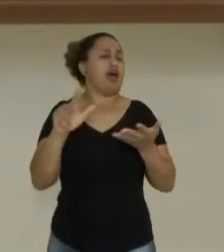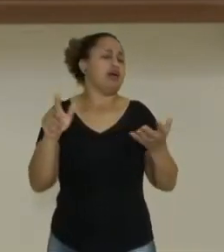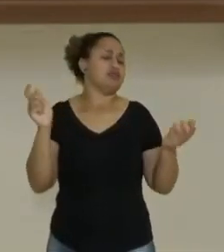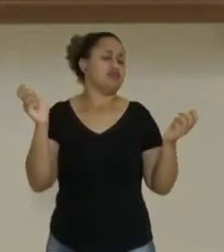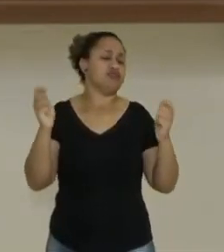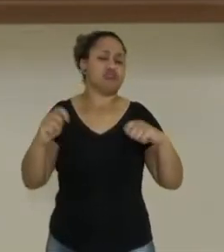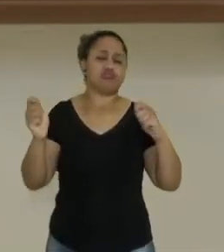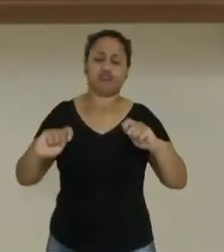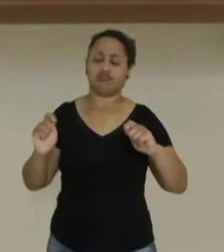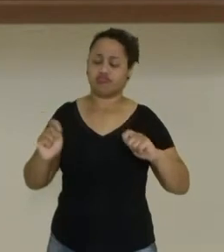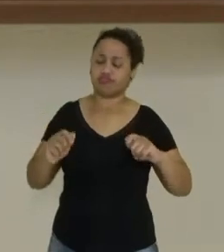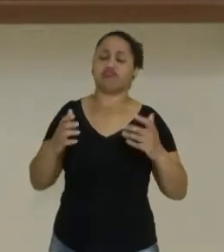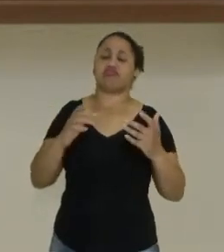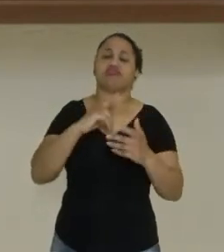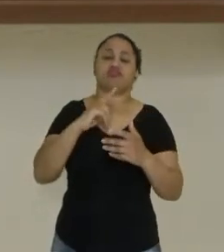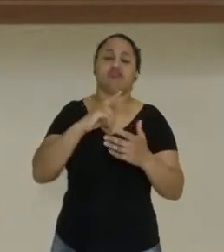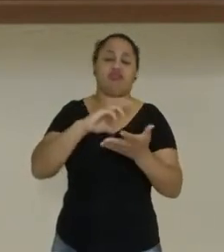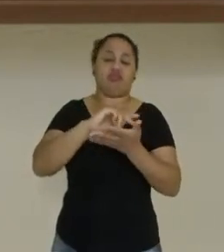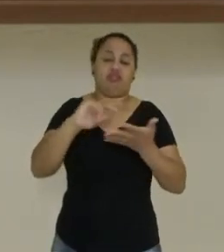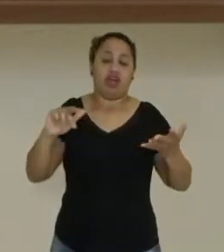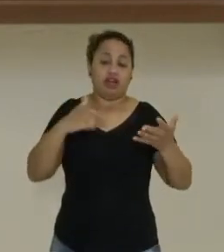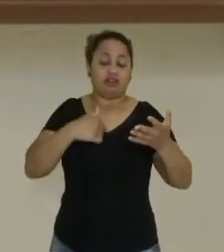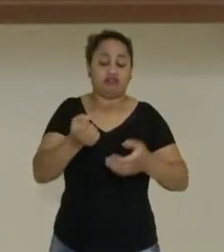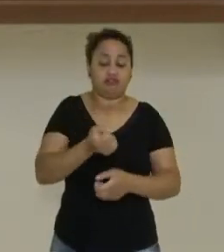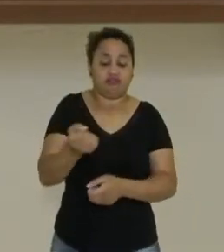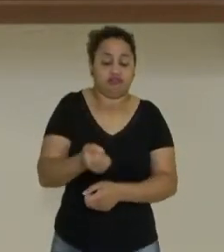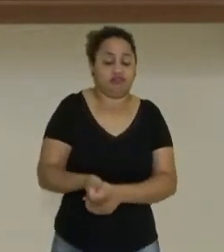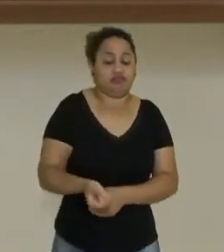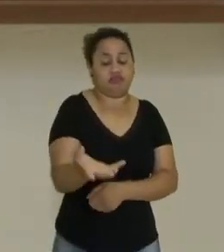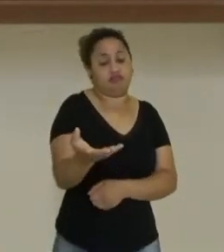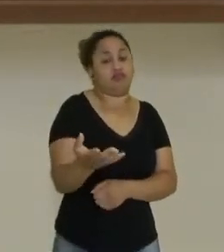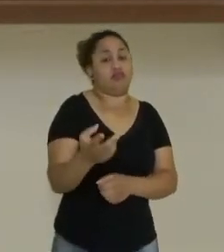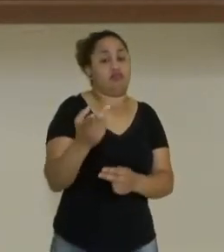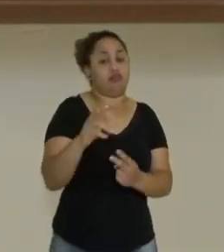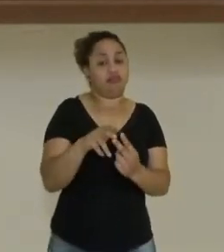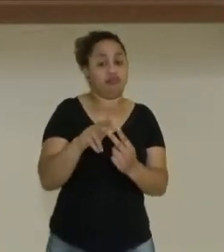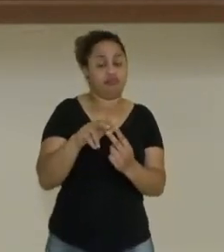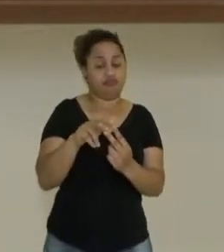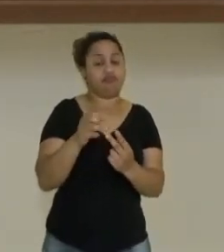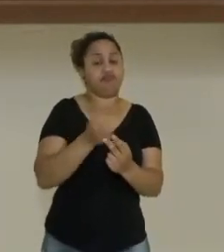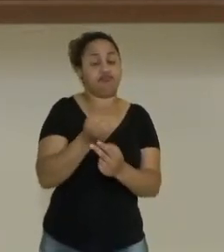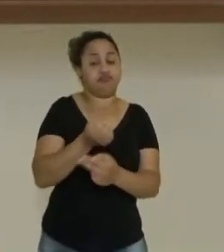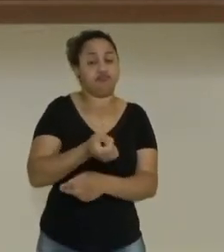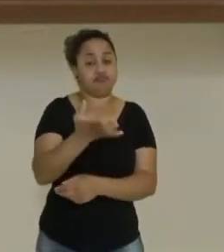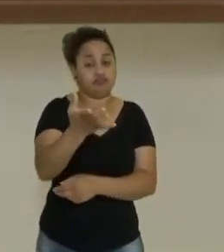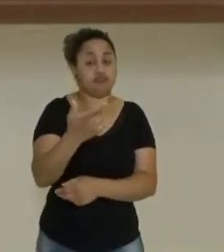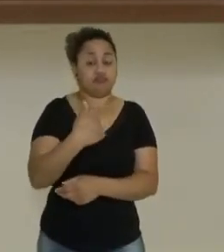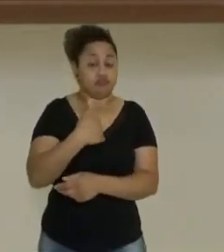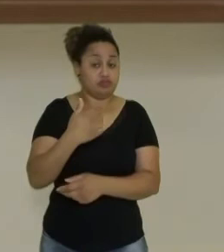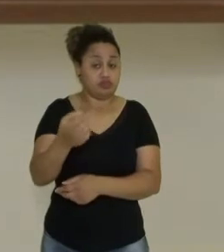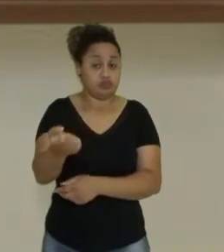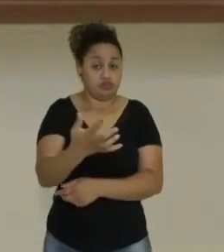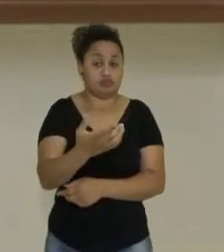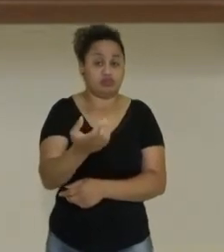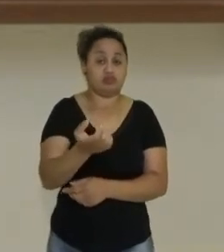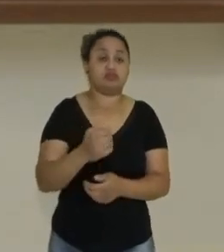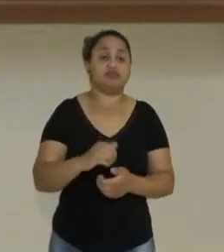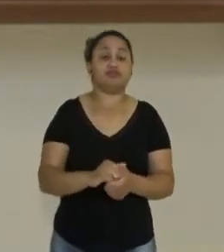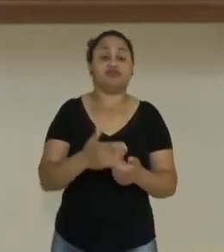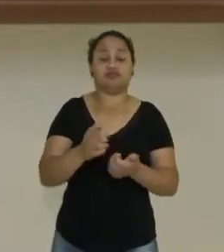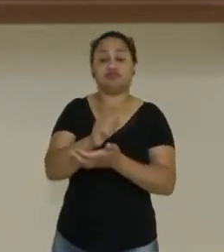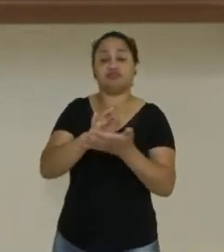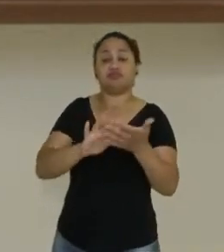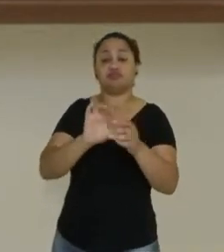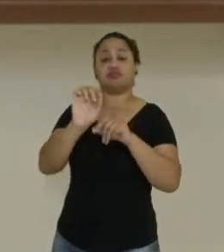possibilidades diante desse lançamento dos dois dados simultâneo e sem vício. Então, neste